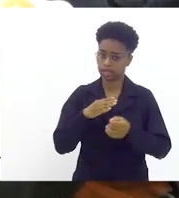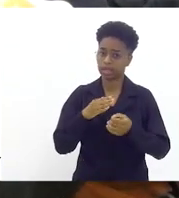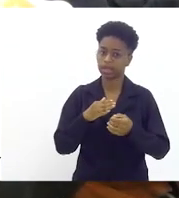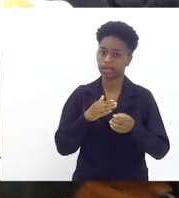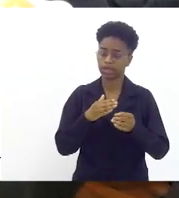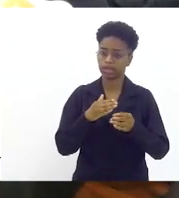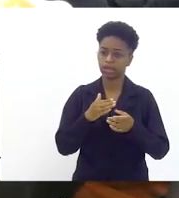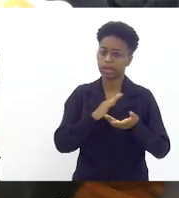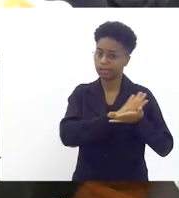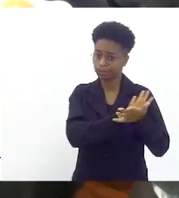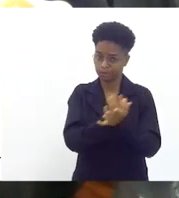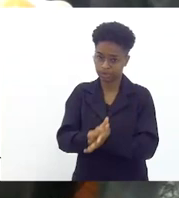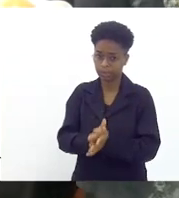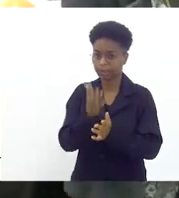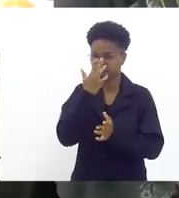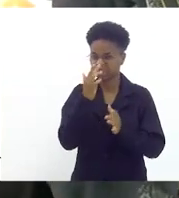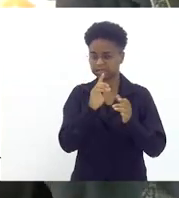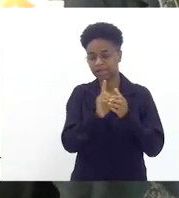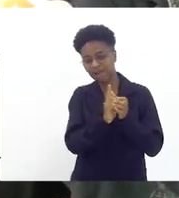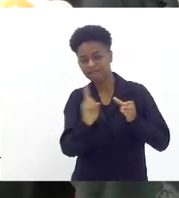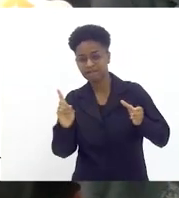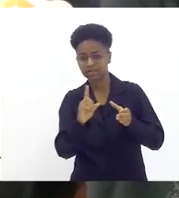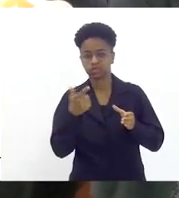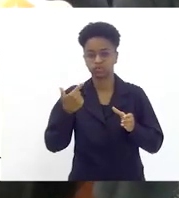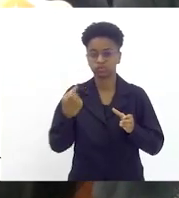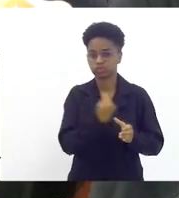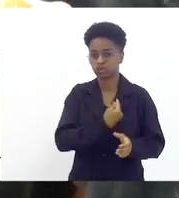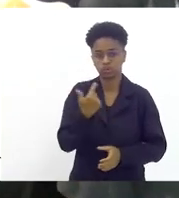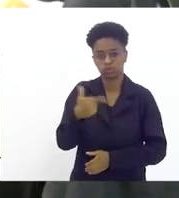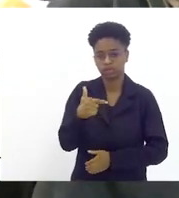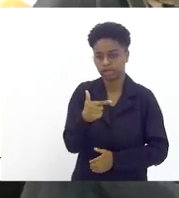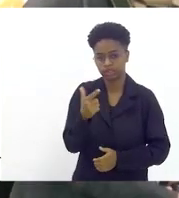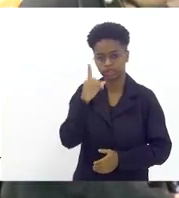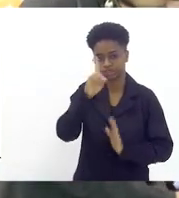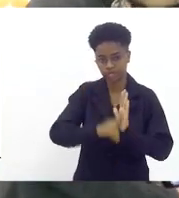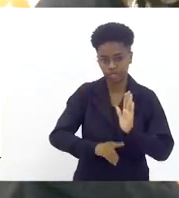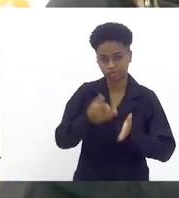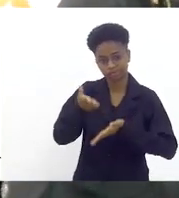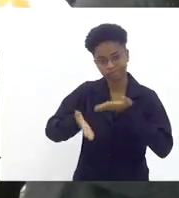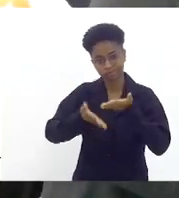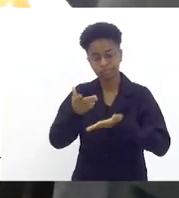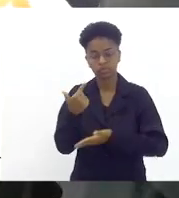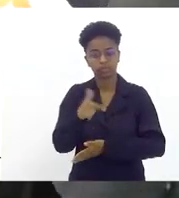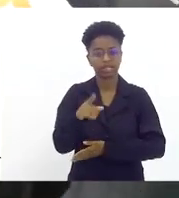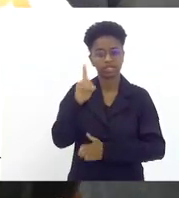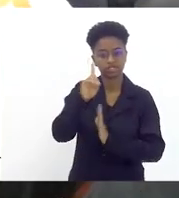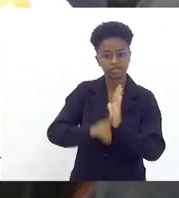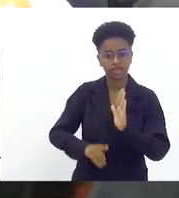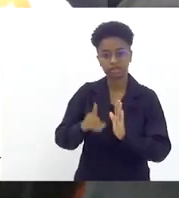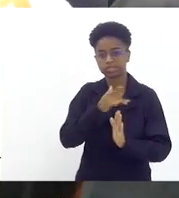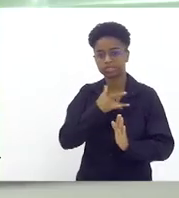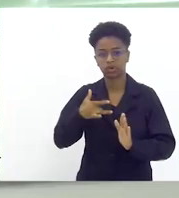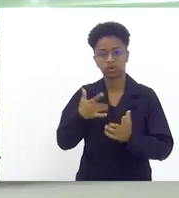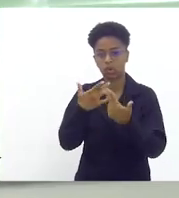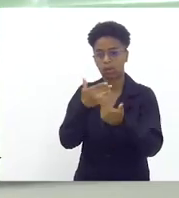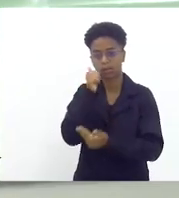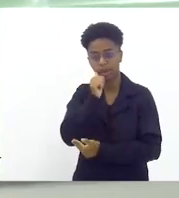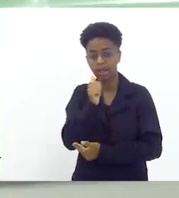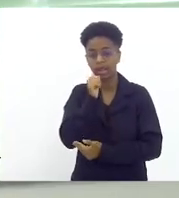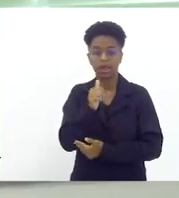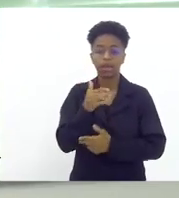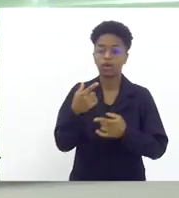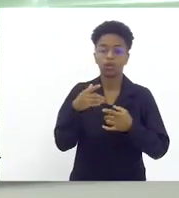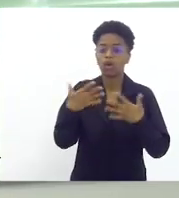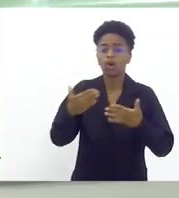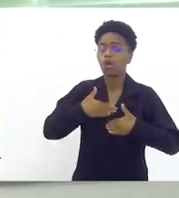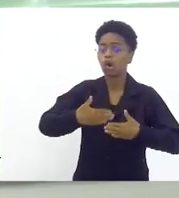nos distancia, como se a gente não tivesse direito de ser, né, assistenciada, de ter o direito de ter uma saúde de mulher, né? Que mulheres são essas? Que